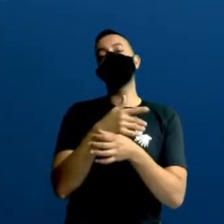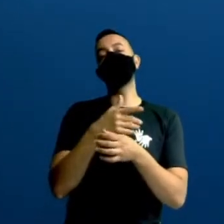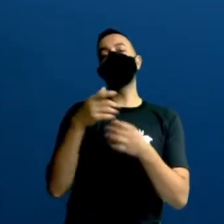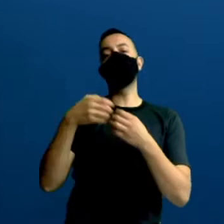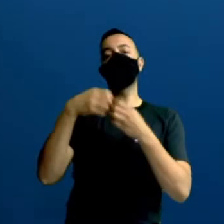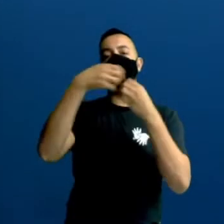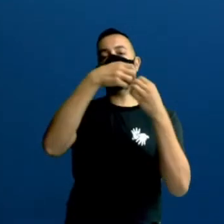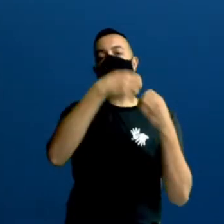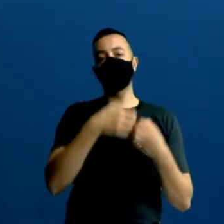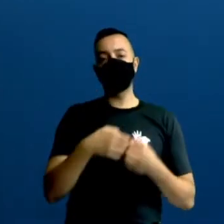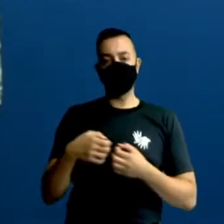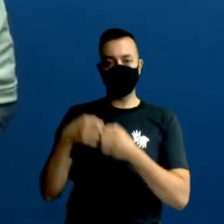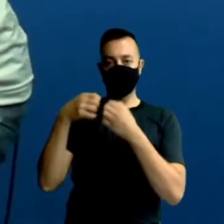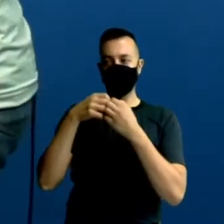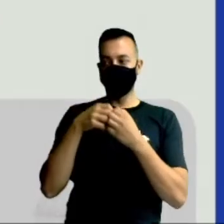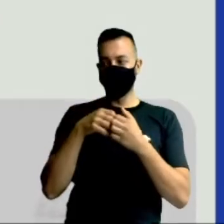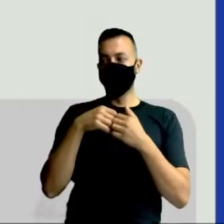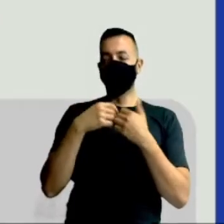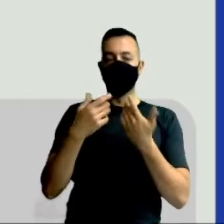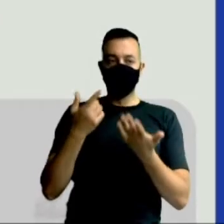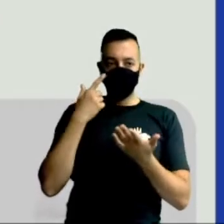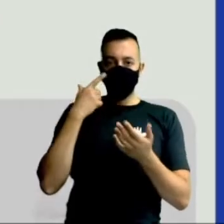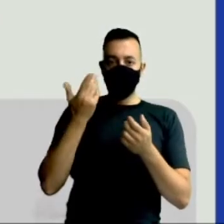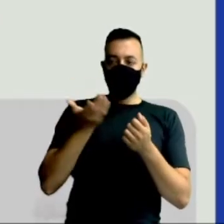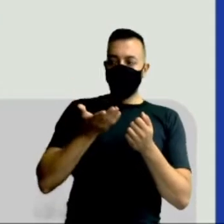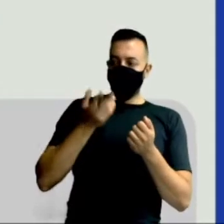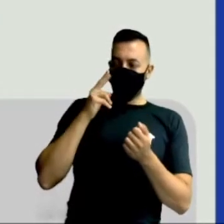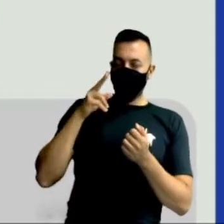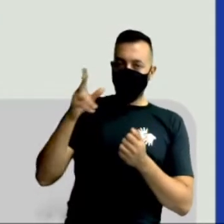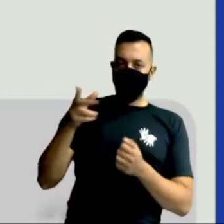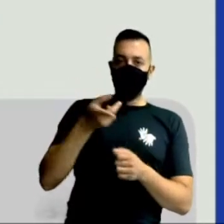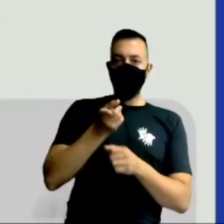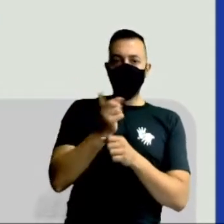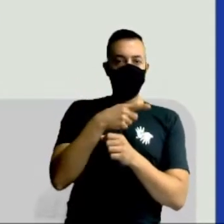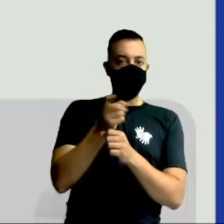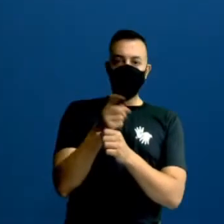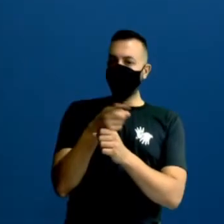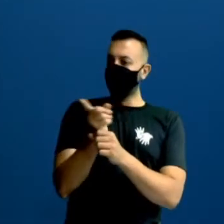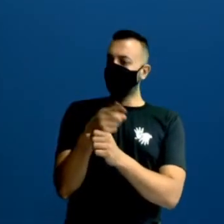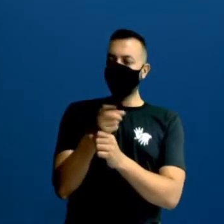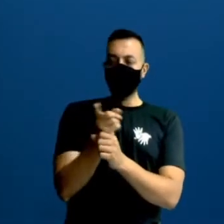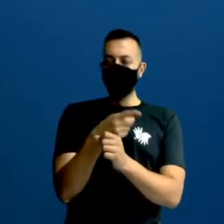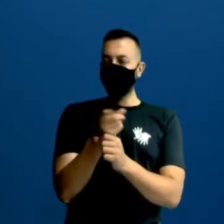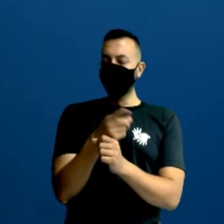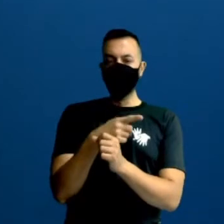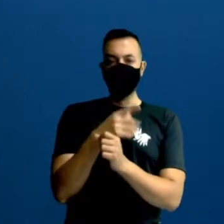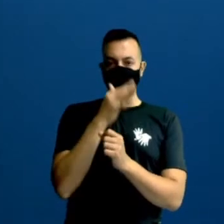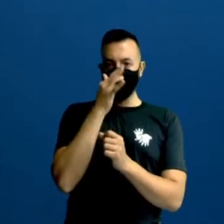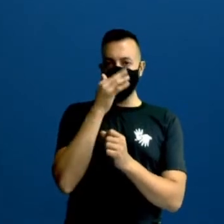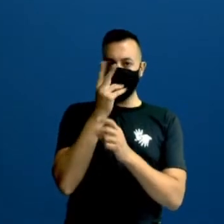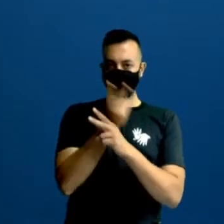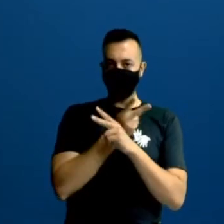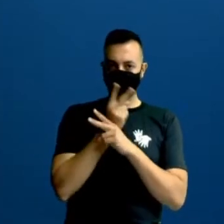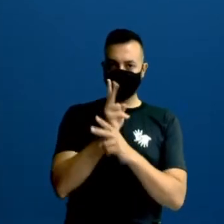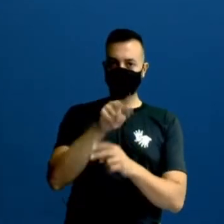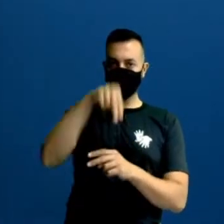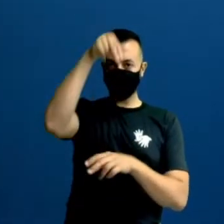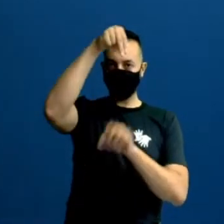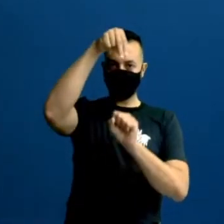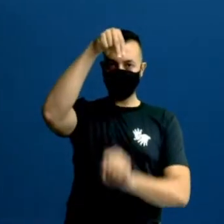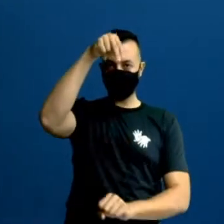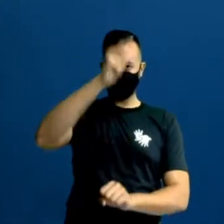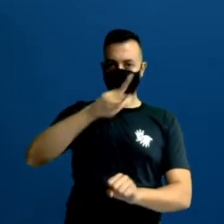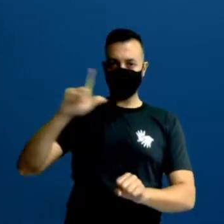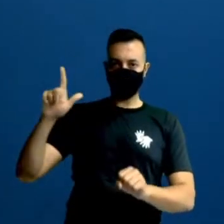estão ao redor? Tomando como base a orientação de das rosas dos ventos, tá certo? Norte,